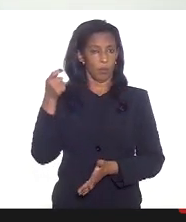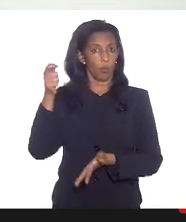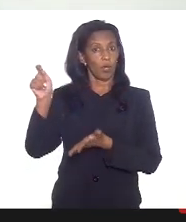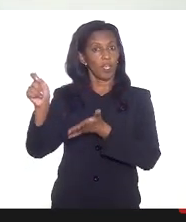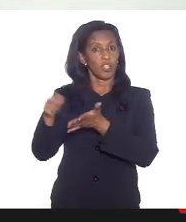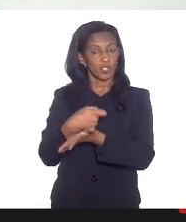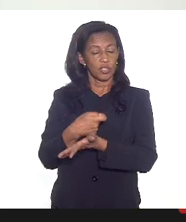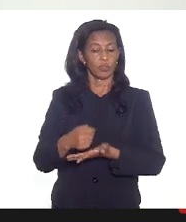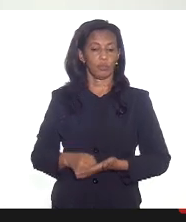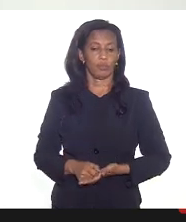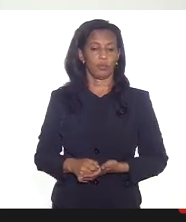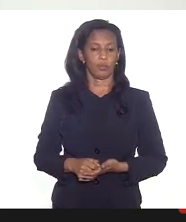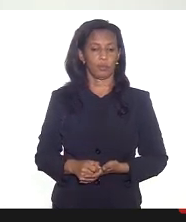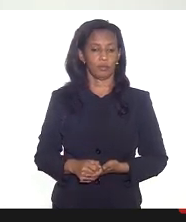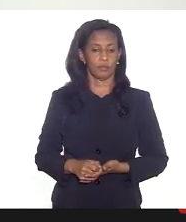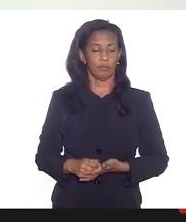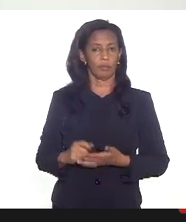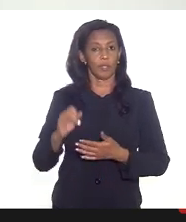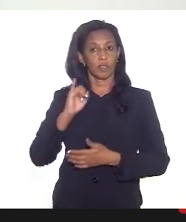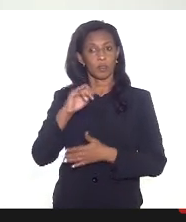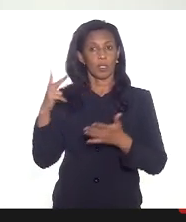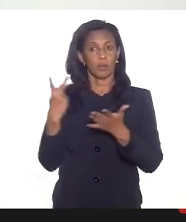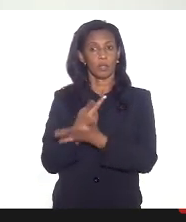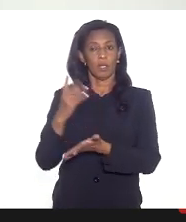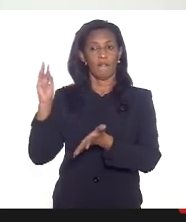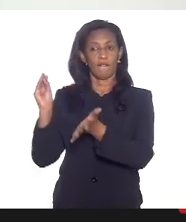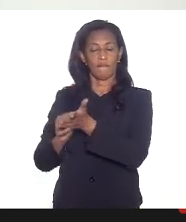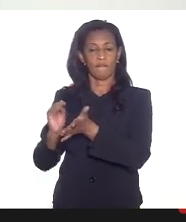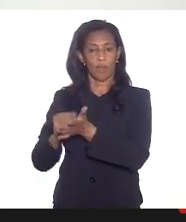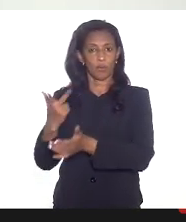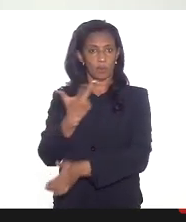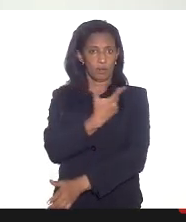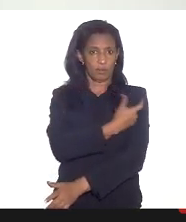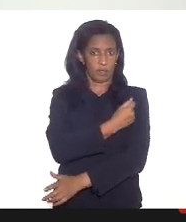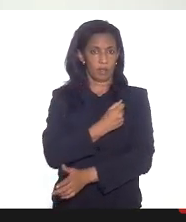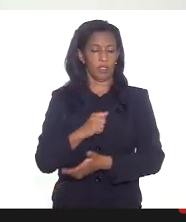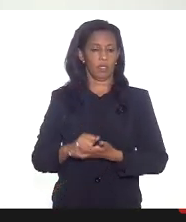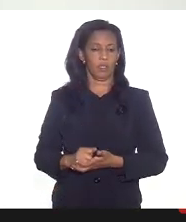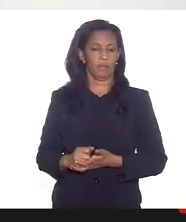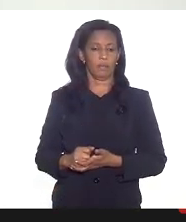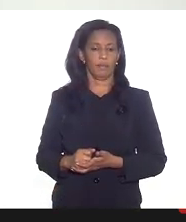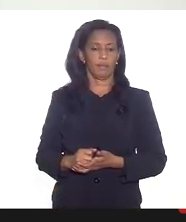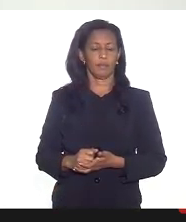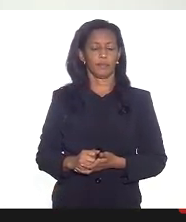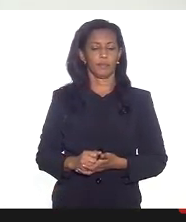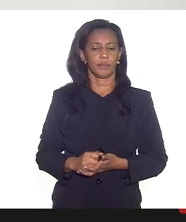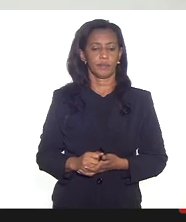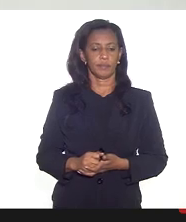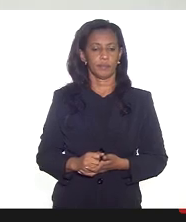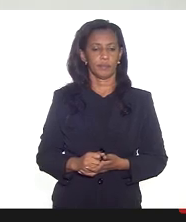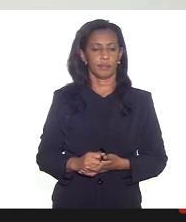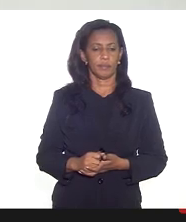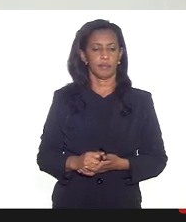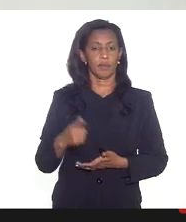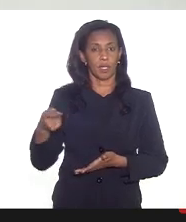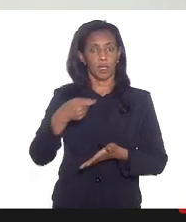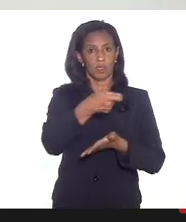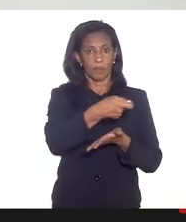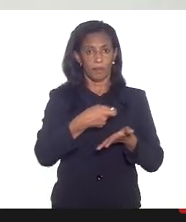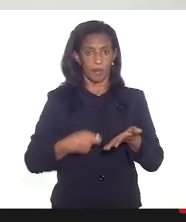registro em caso de ausência dos imunizante disponíveis indicados para gestantes e puérperas que eles